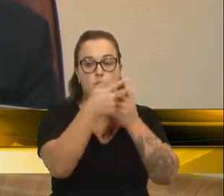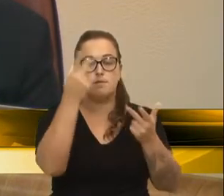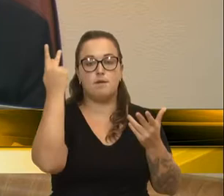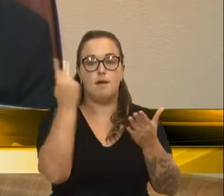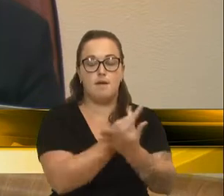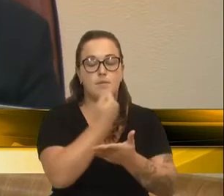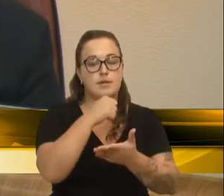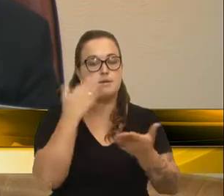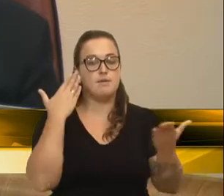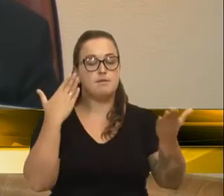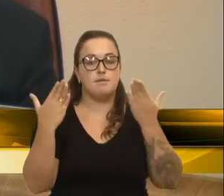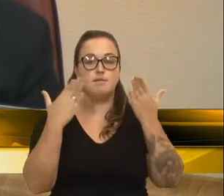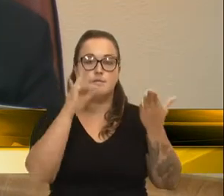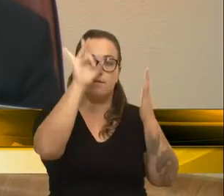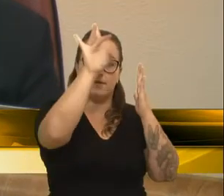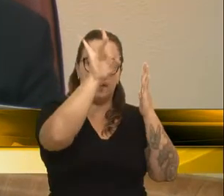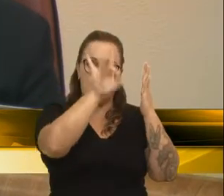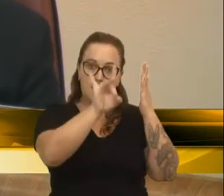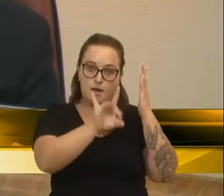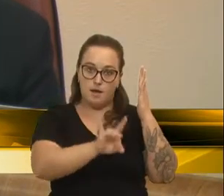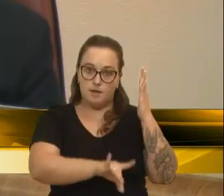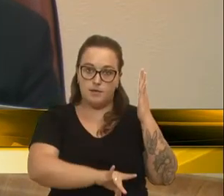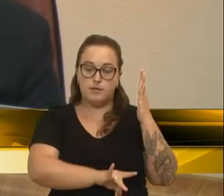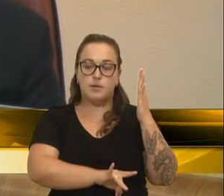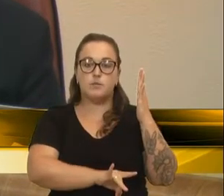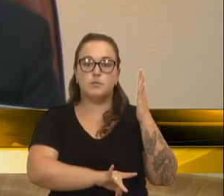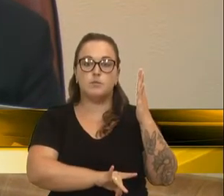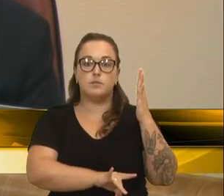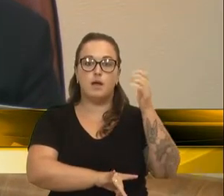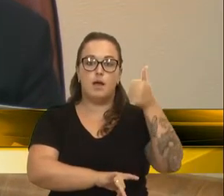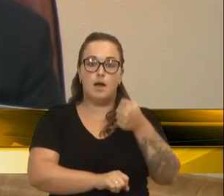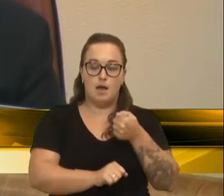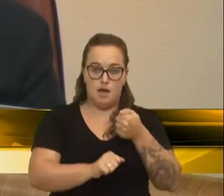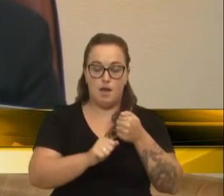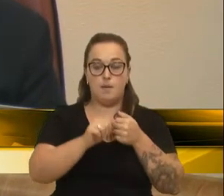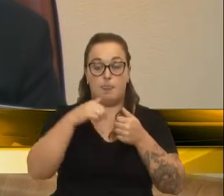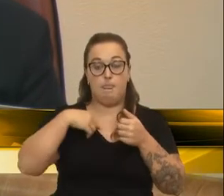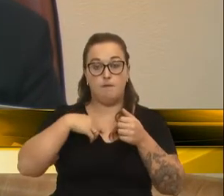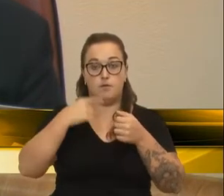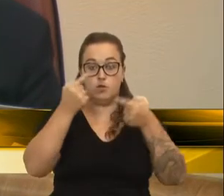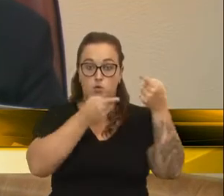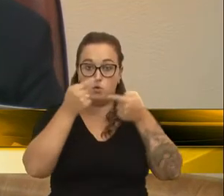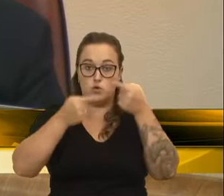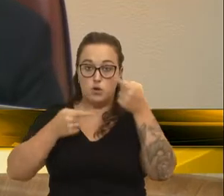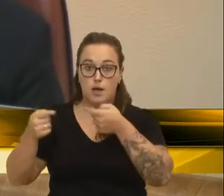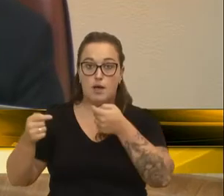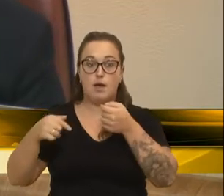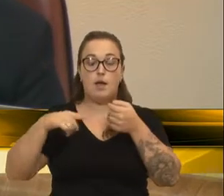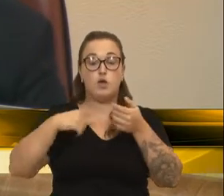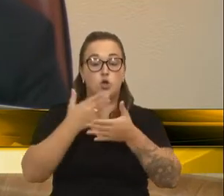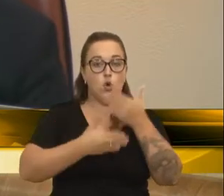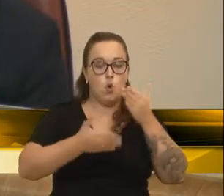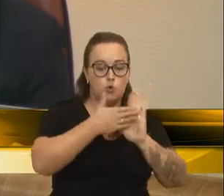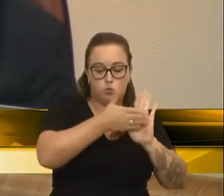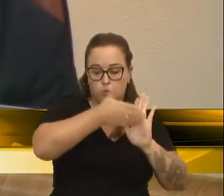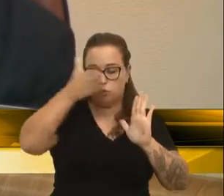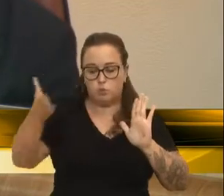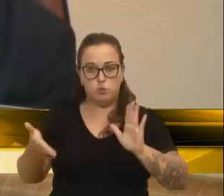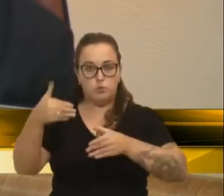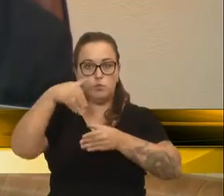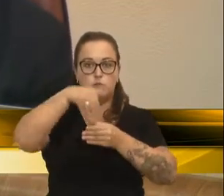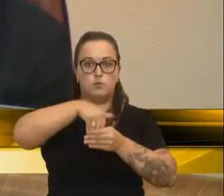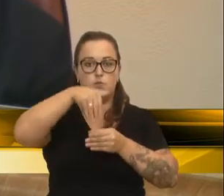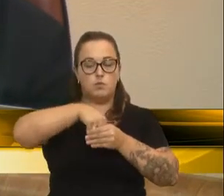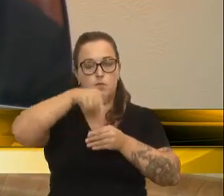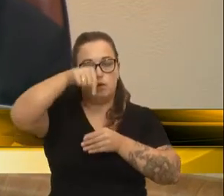ser analisada em cada item, abre aspas, A, fecha aspas, até, abre aspas, E, fecha aspas, e votada por essa Câmara